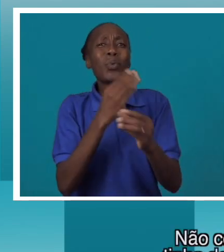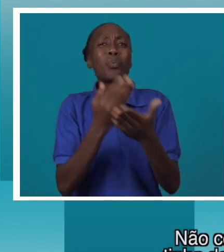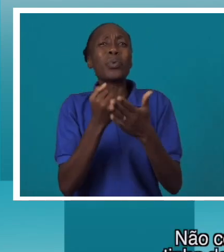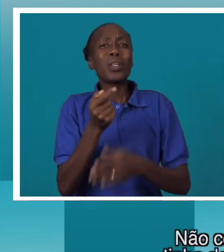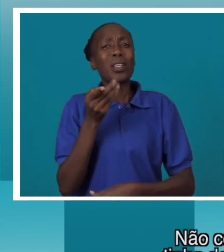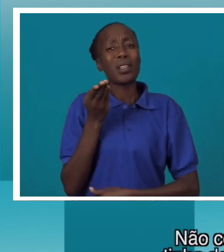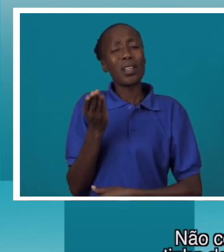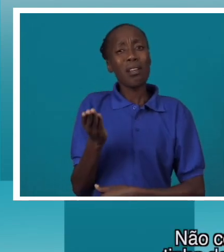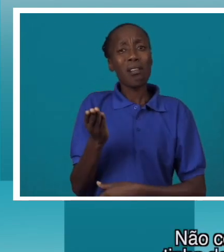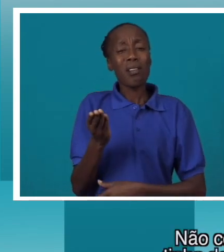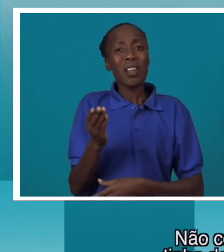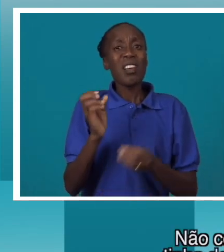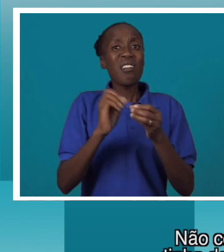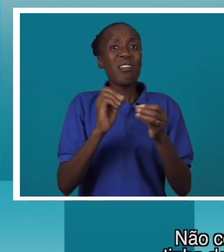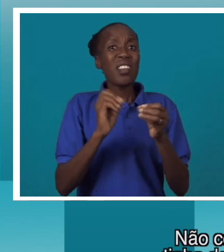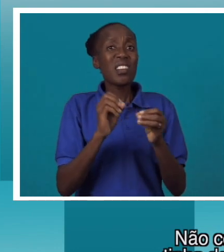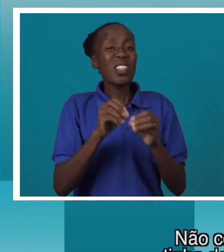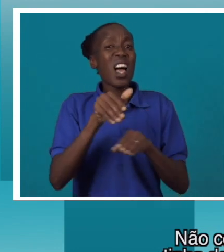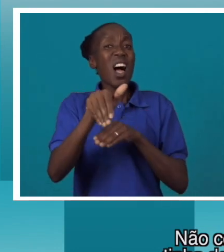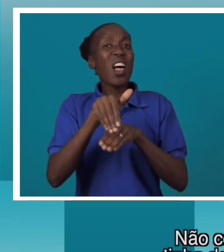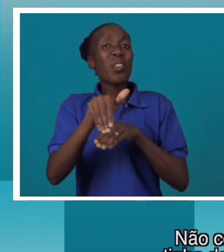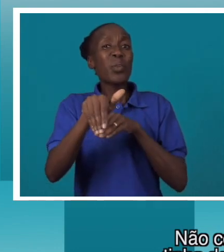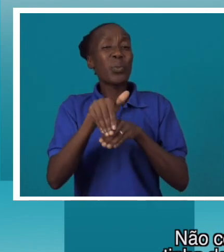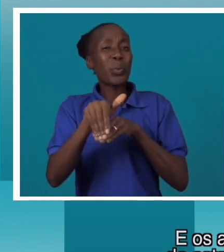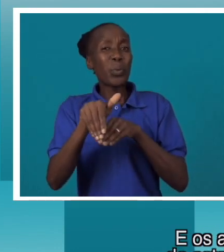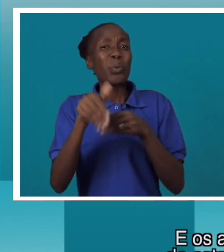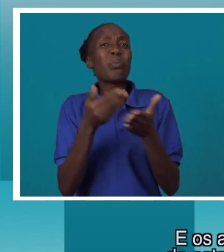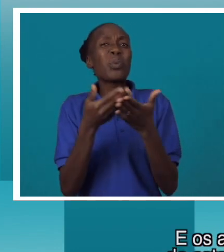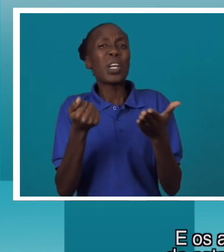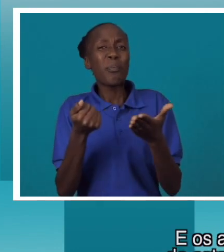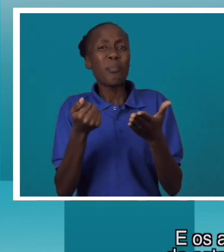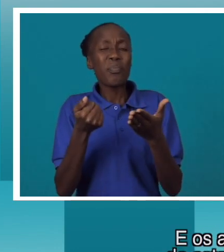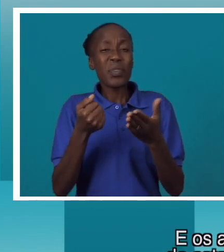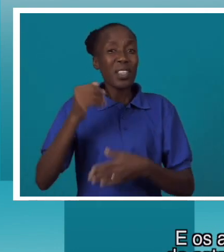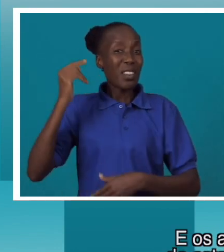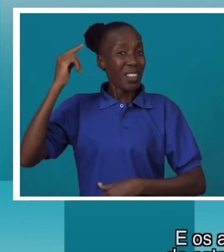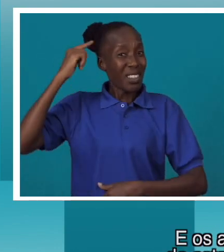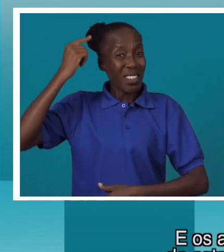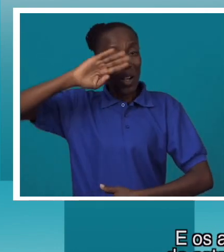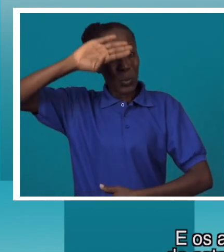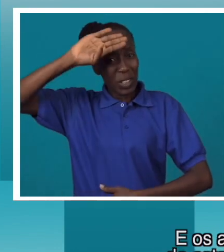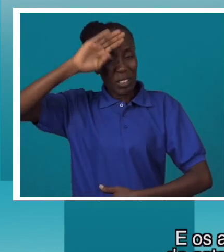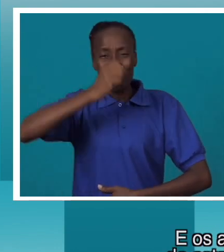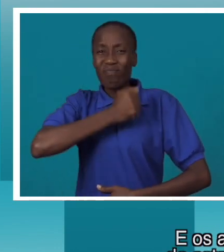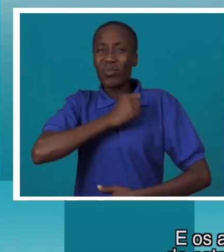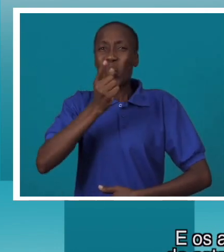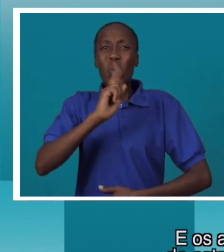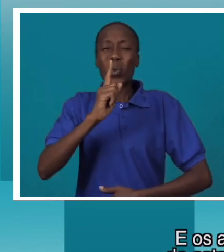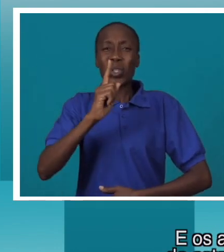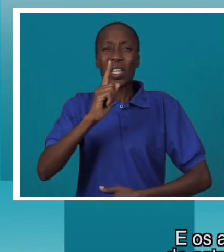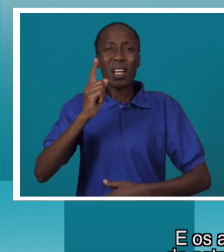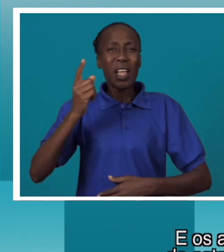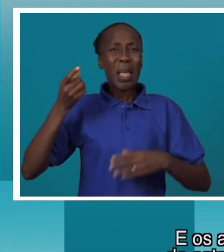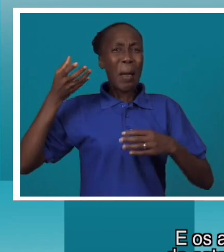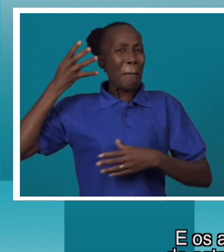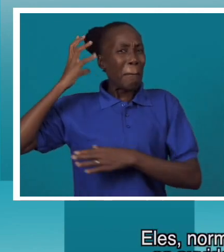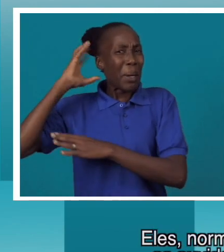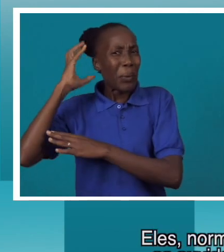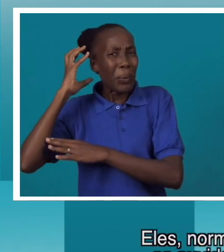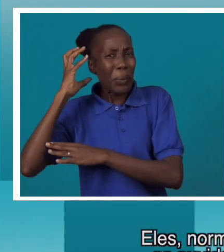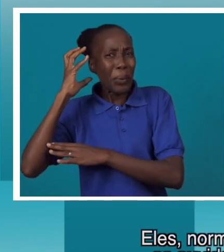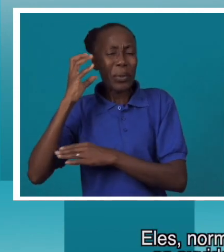compreendiam porque é que ele tinha determinados comportamentos e depois os autistas não gostam muito de estarem sítios com barulho e eles